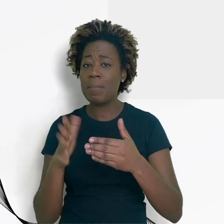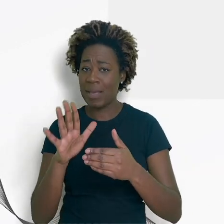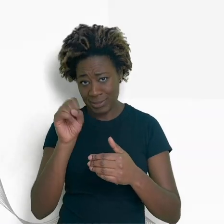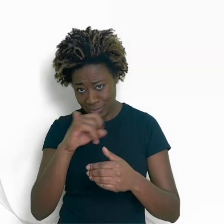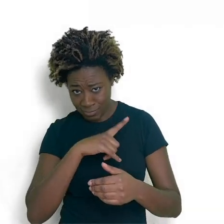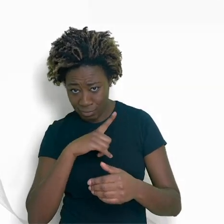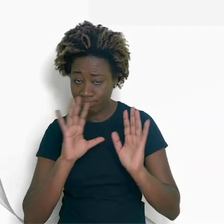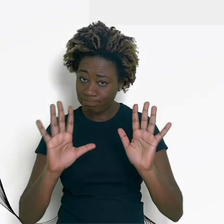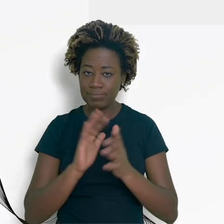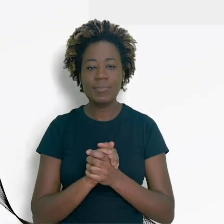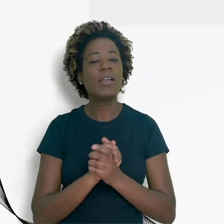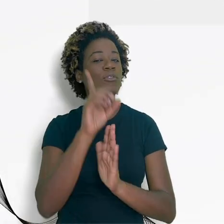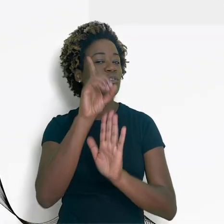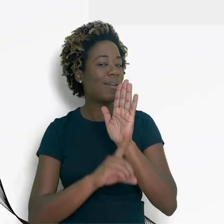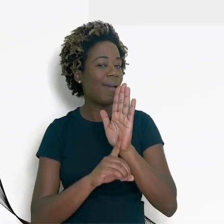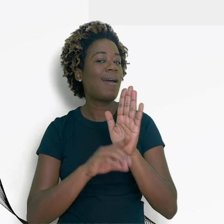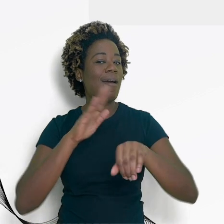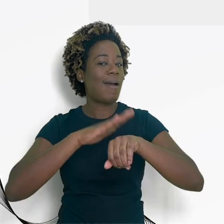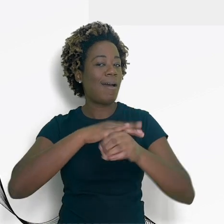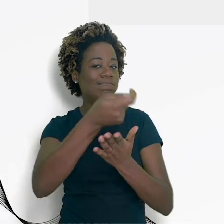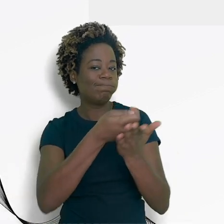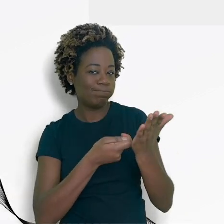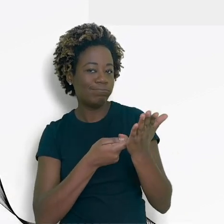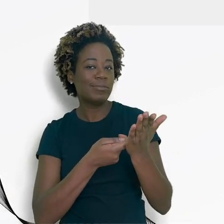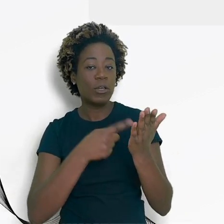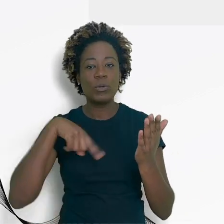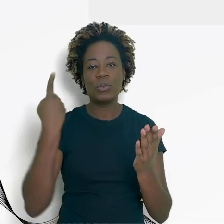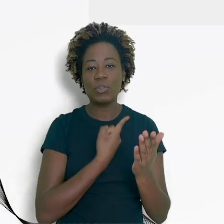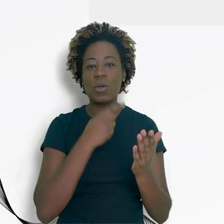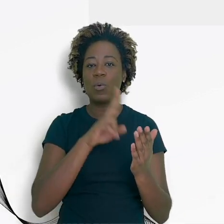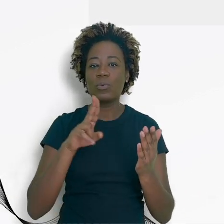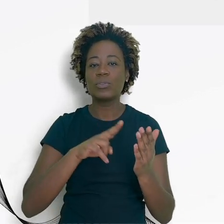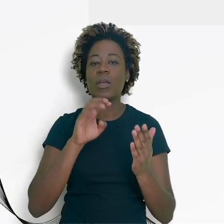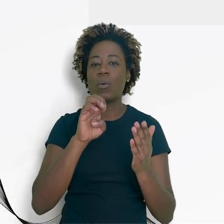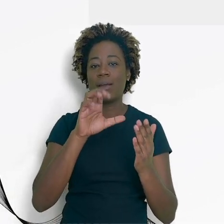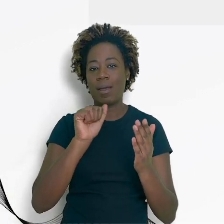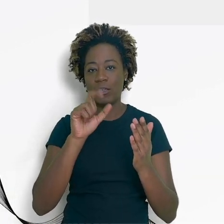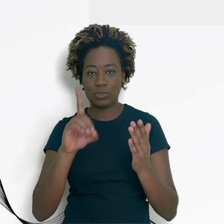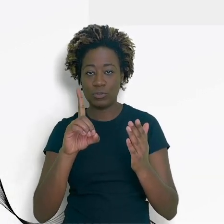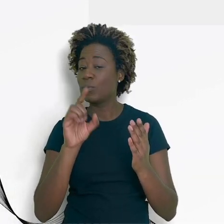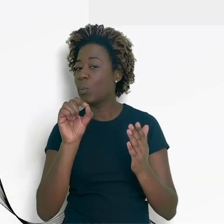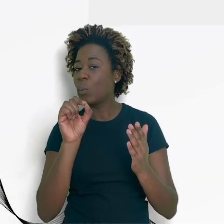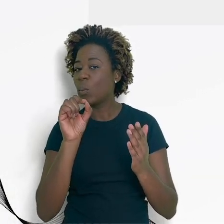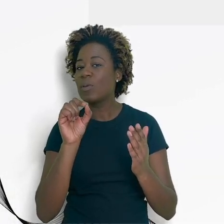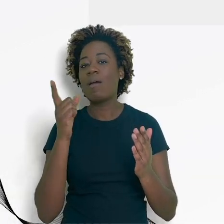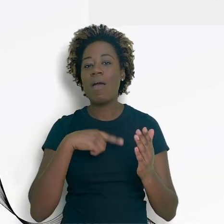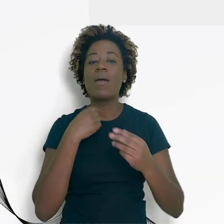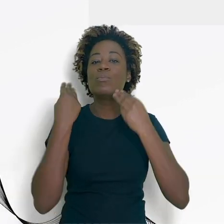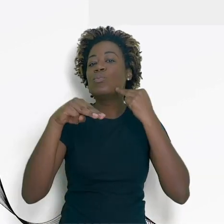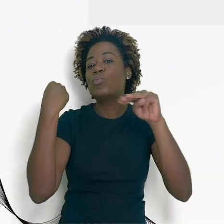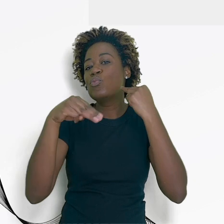você saber que existe. Direitos autorais. Na nossa área, costumamos usar mais o ECAD e o SBAT. ECAD é para